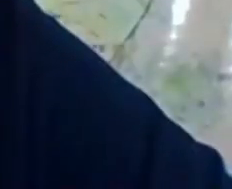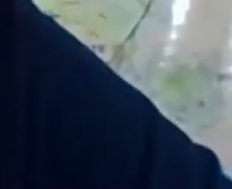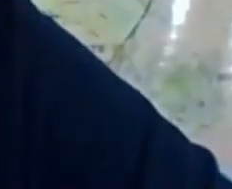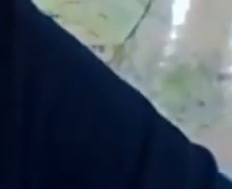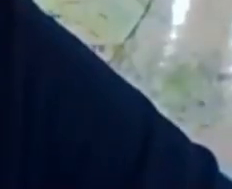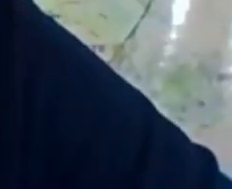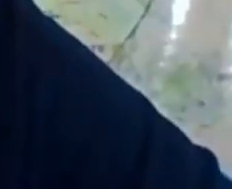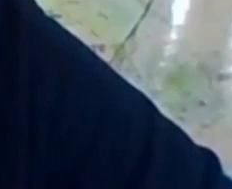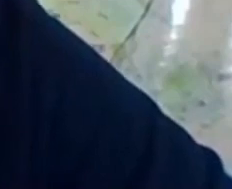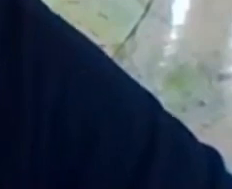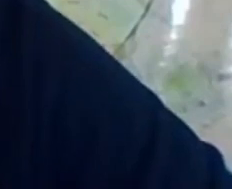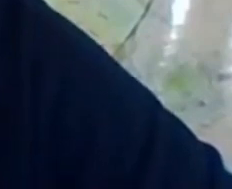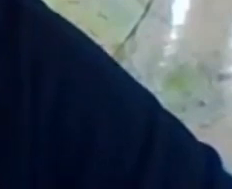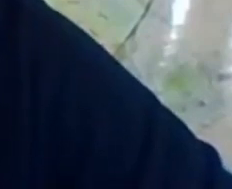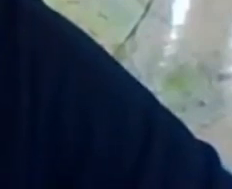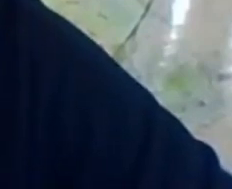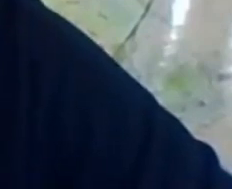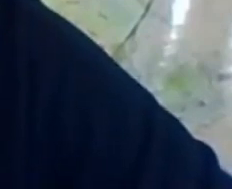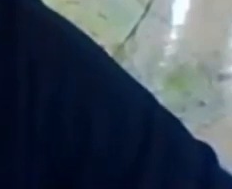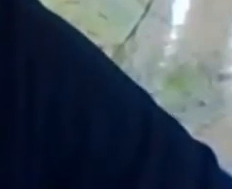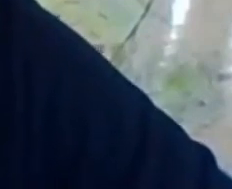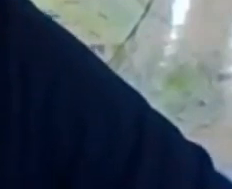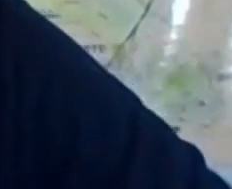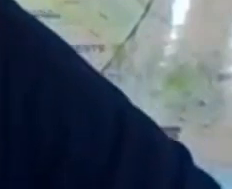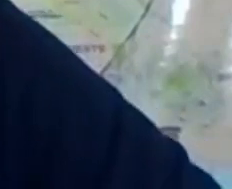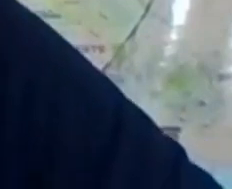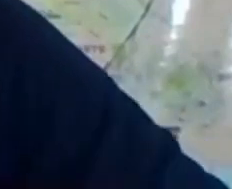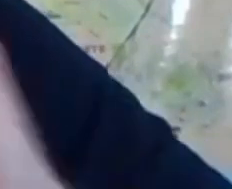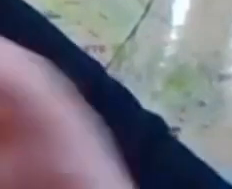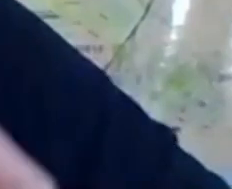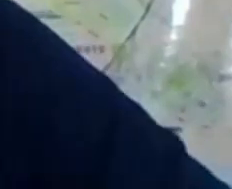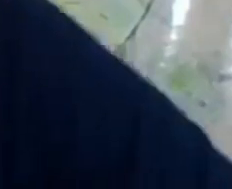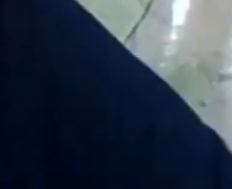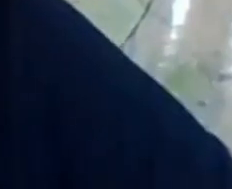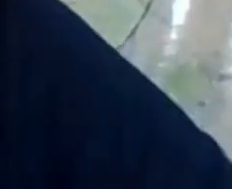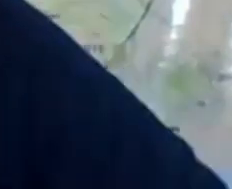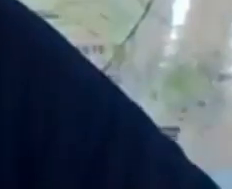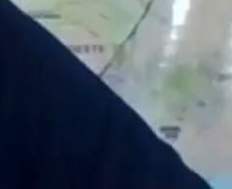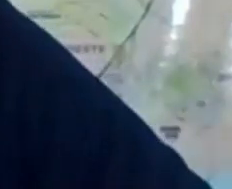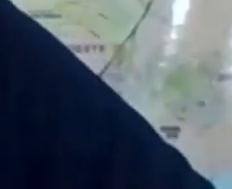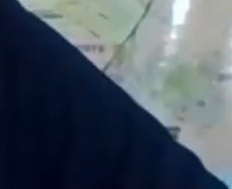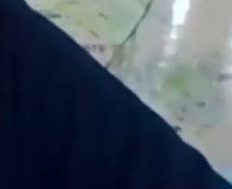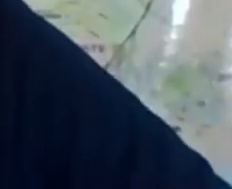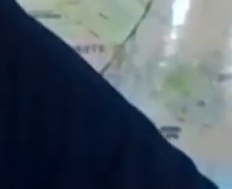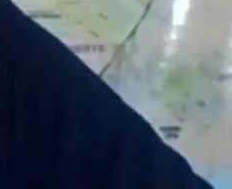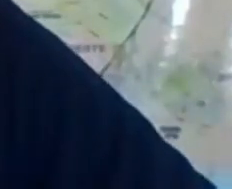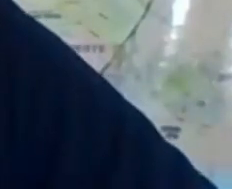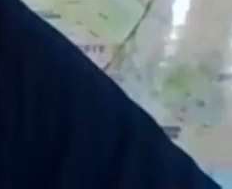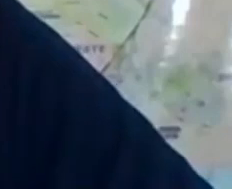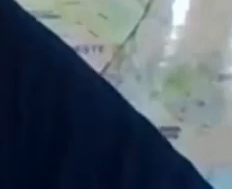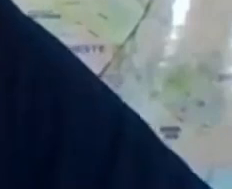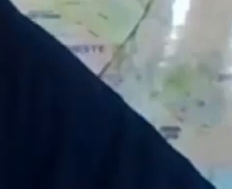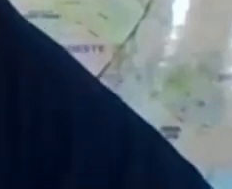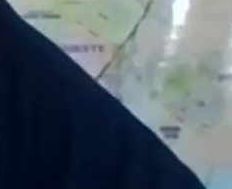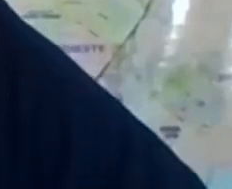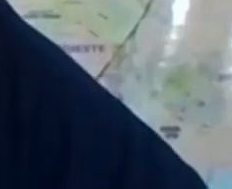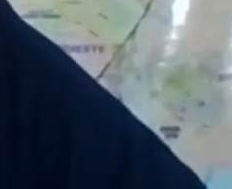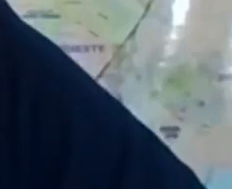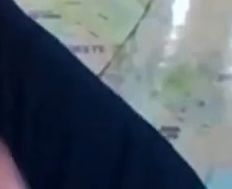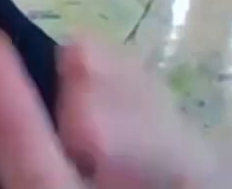essa é uma questão que eu queria destacar. Um segundo aspecto, Cecília, como